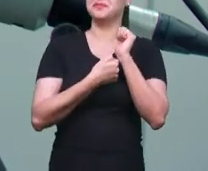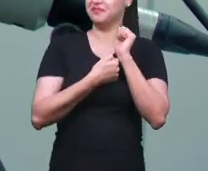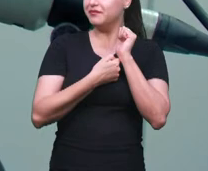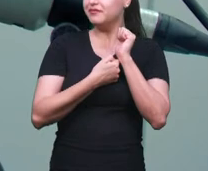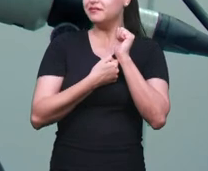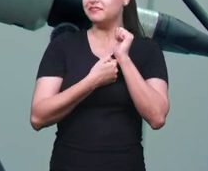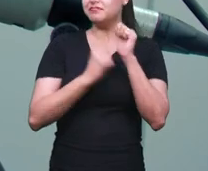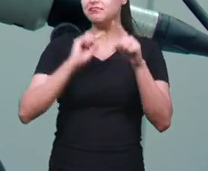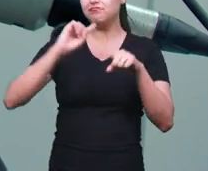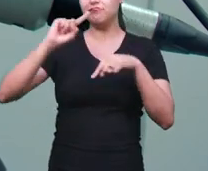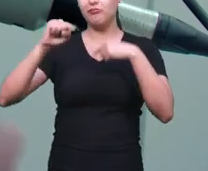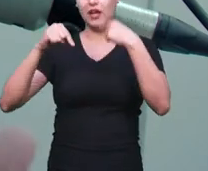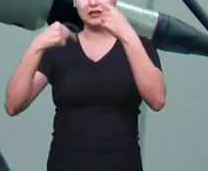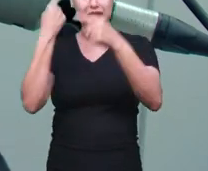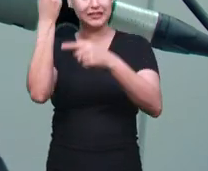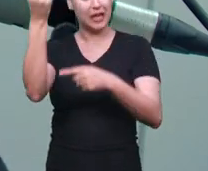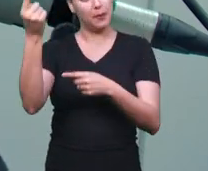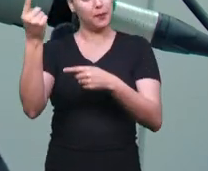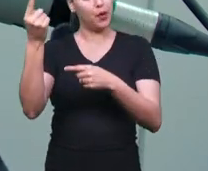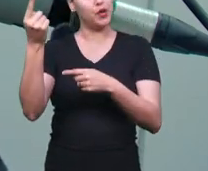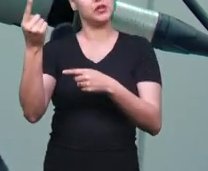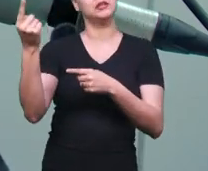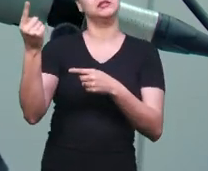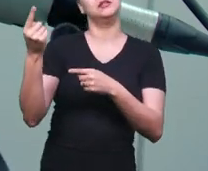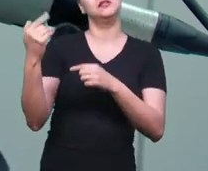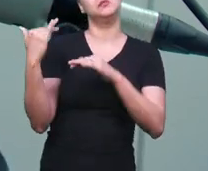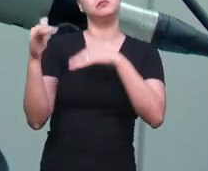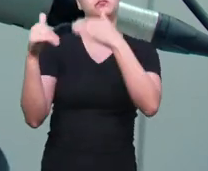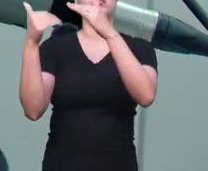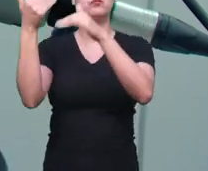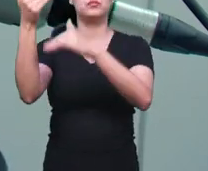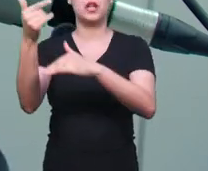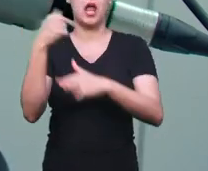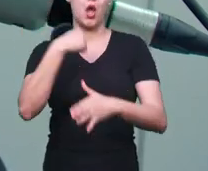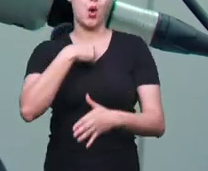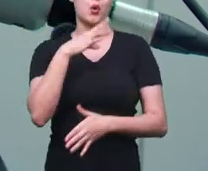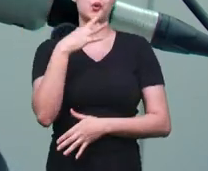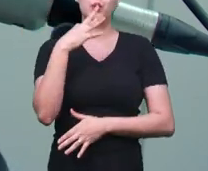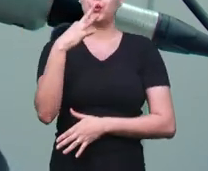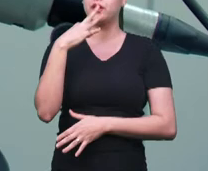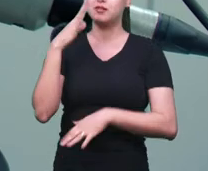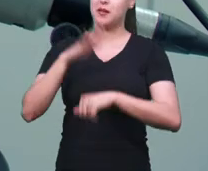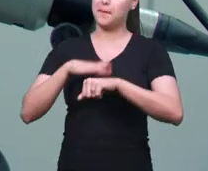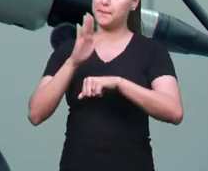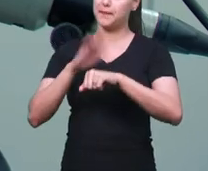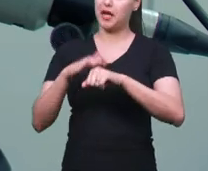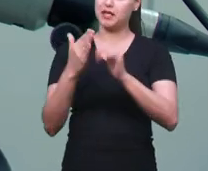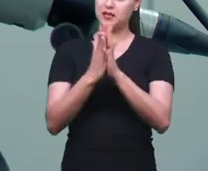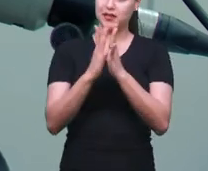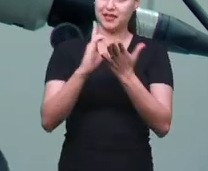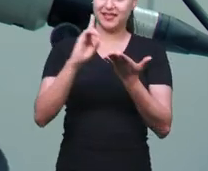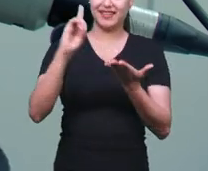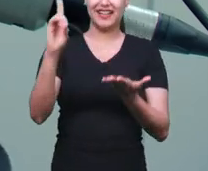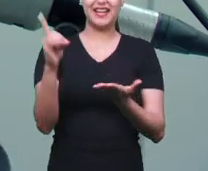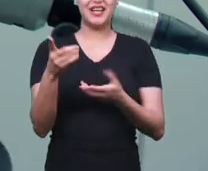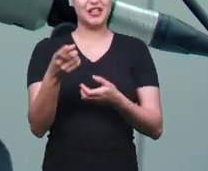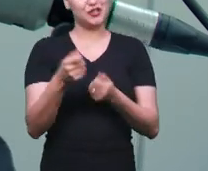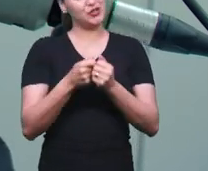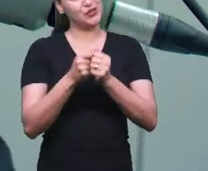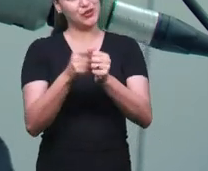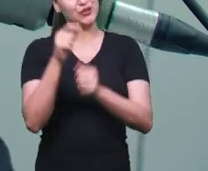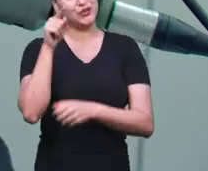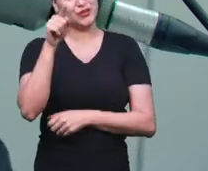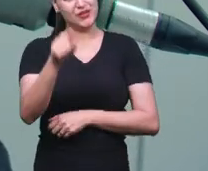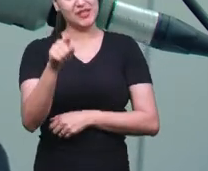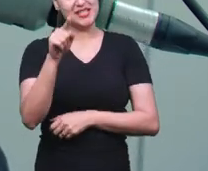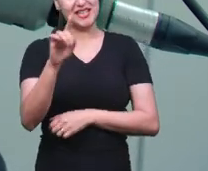tempo depois, né, um bom tempo depois, que eu fui conhecer mais sobre a Parábola da Figueira, e foi com o pastor nas aulas